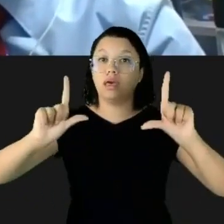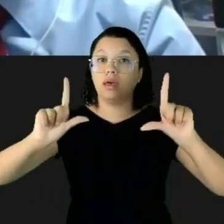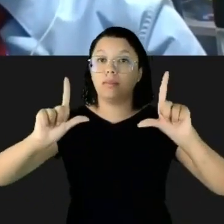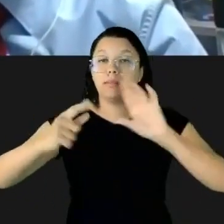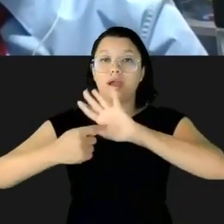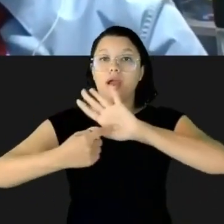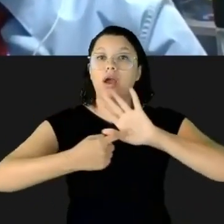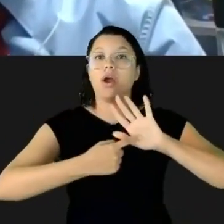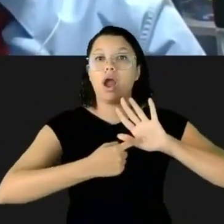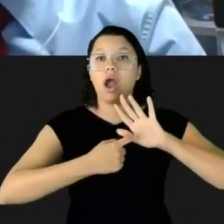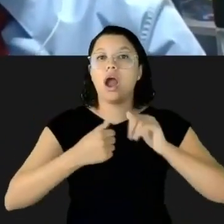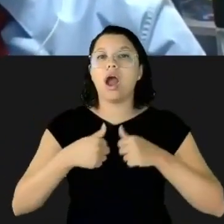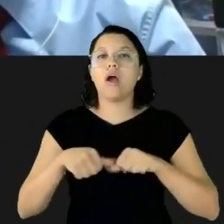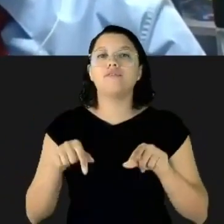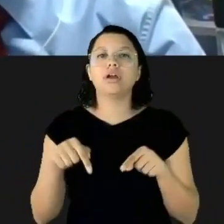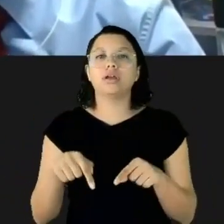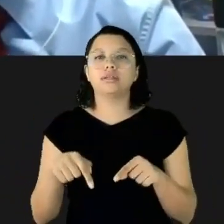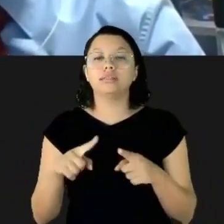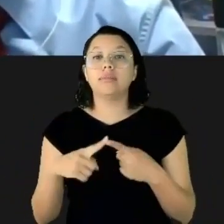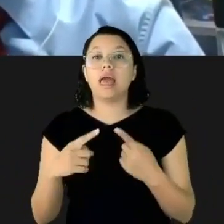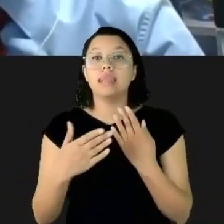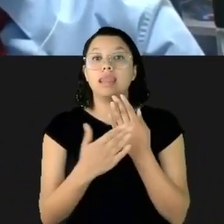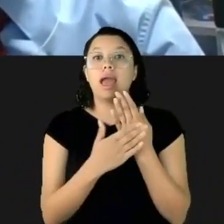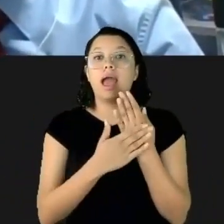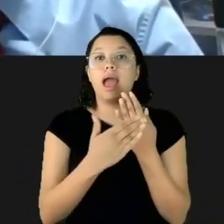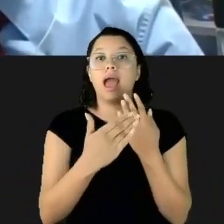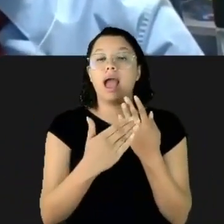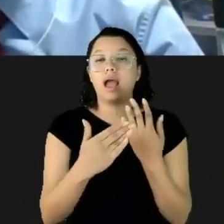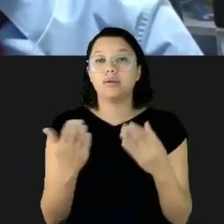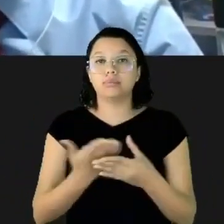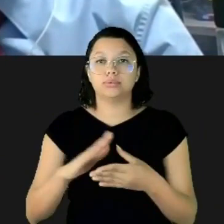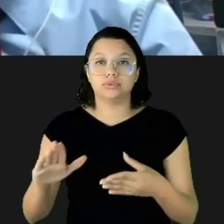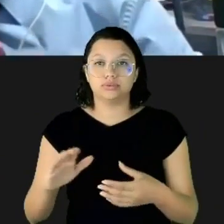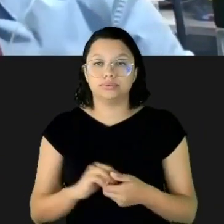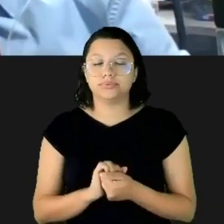aparecer ele fica aqui mas ele fica na capa do processo